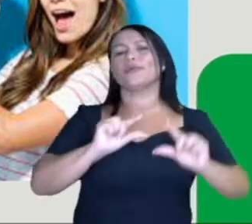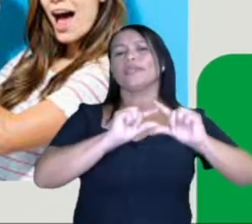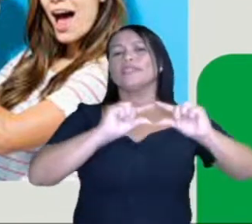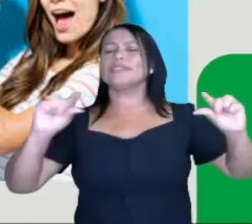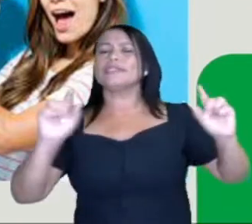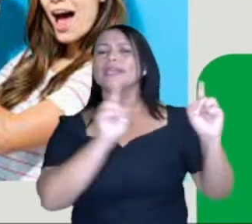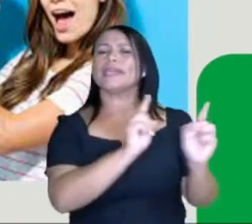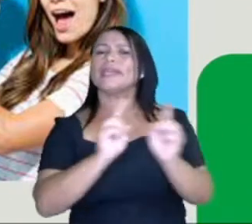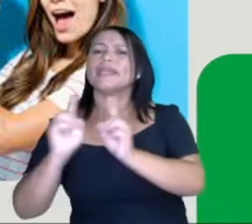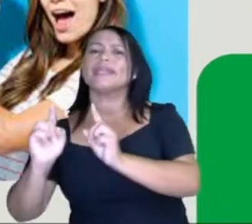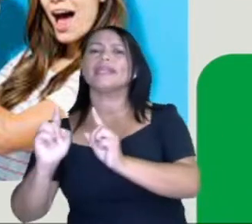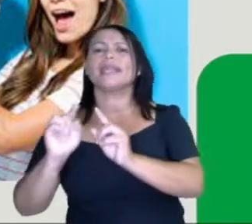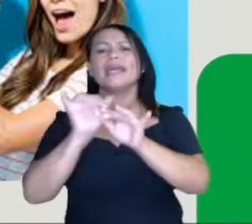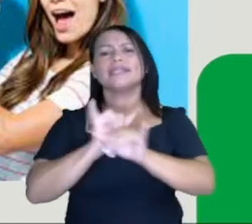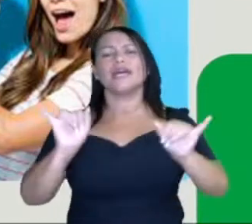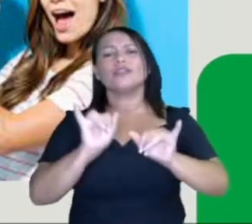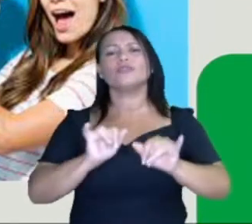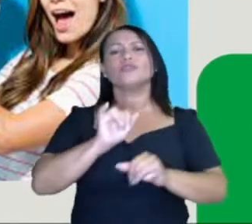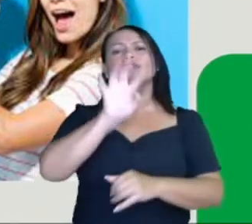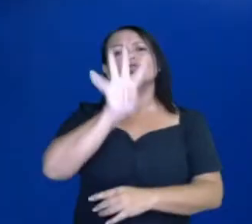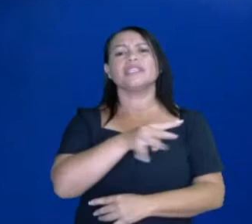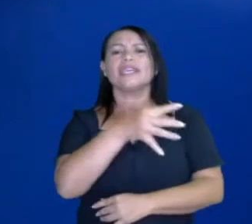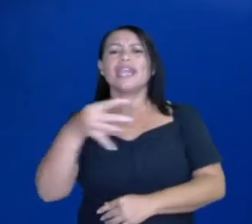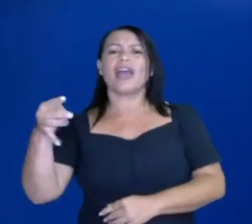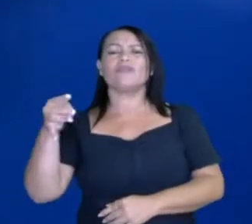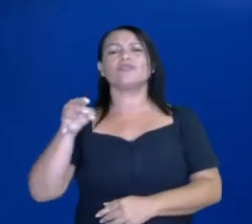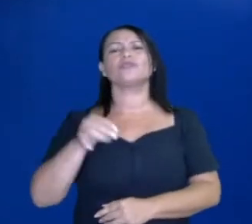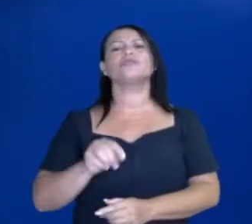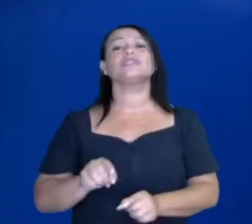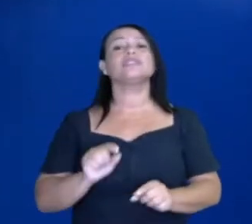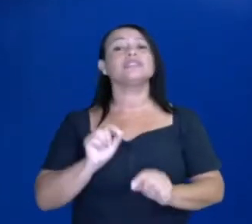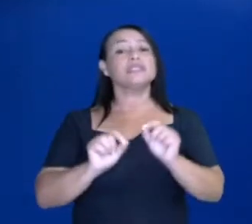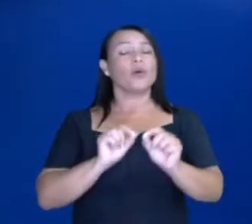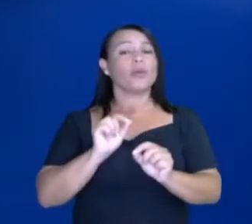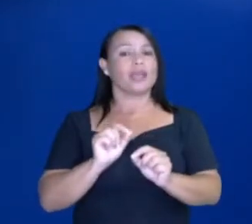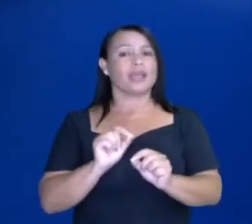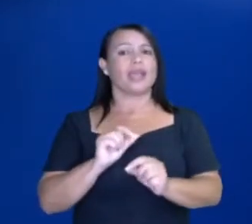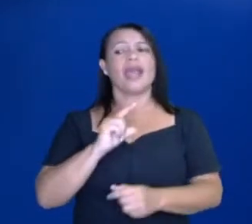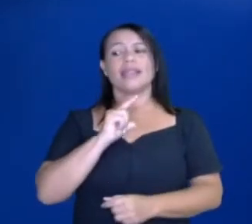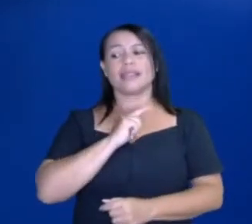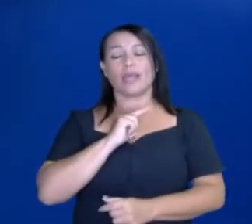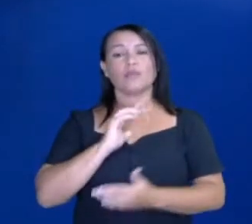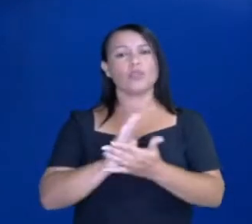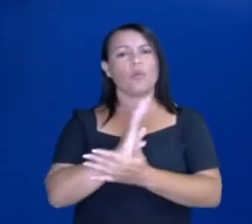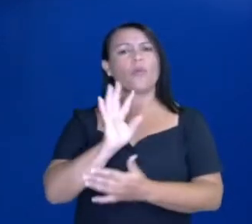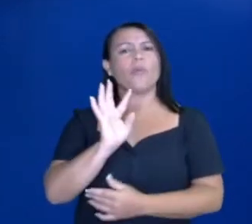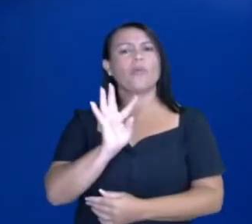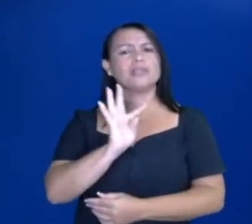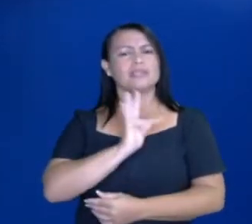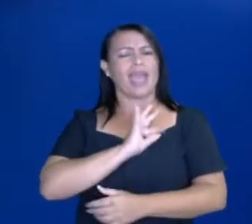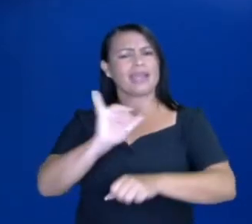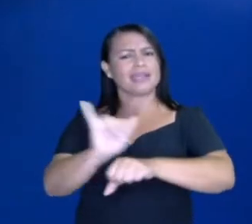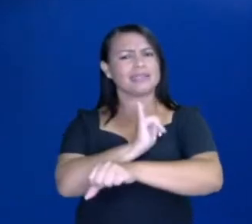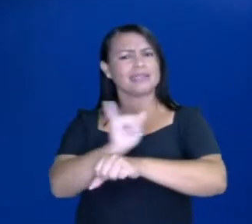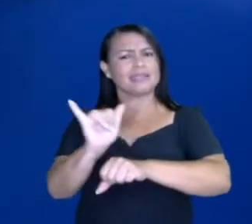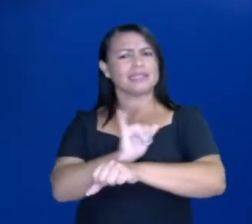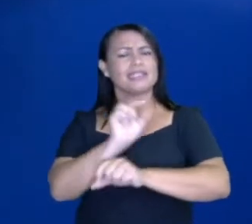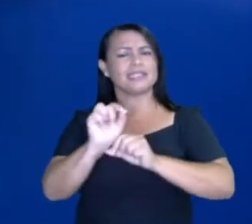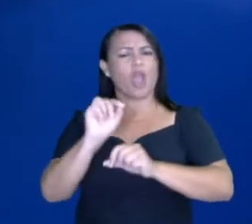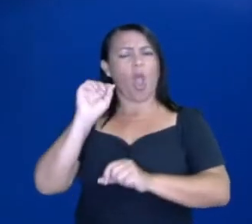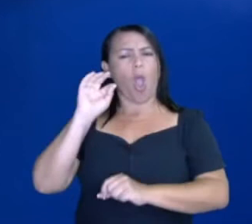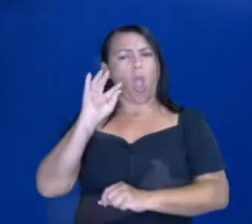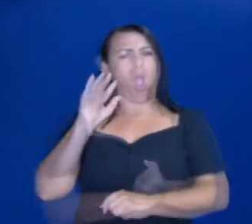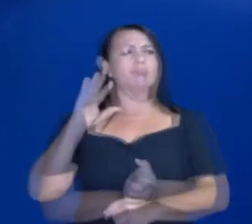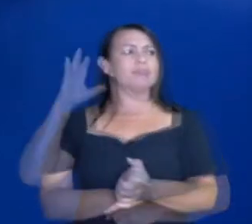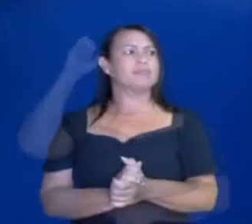anúncios, gráficos, tabelas e etc. Então, nesta técnica de compreensão de textos da